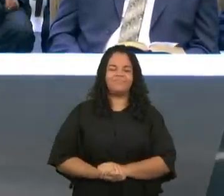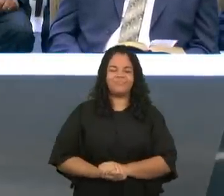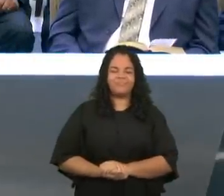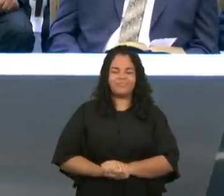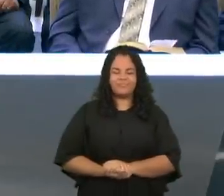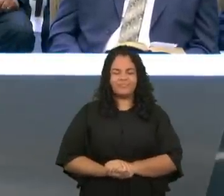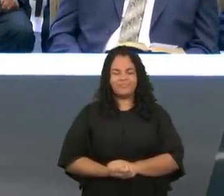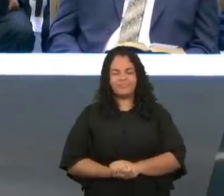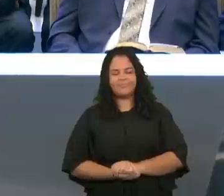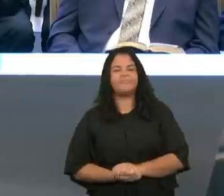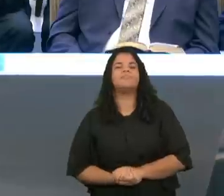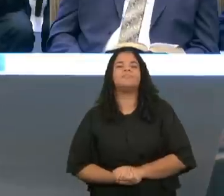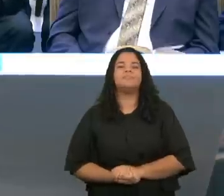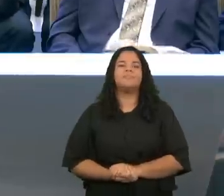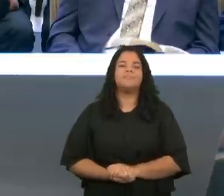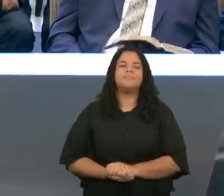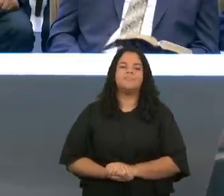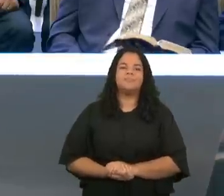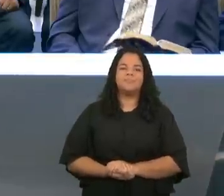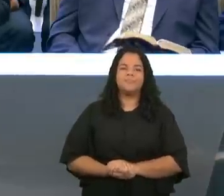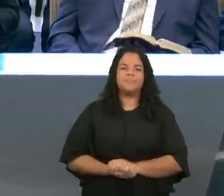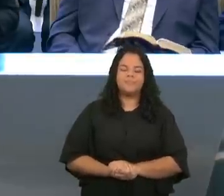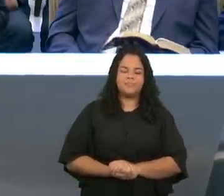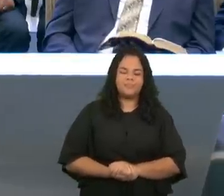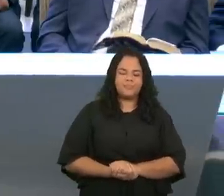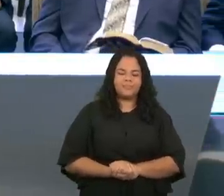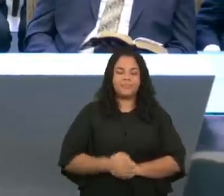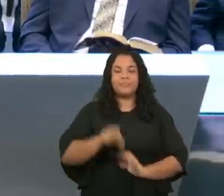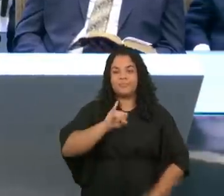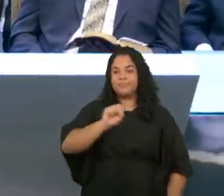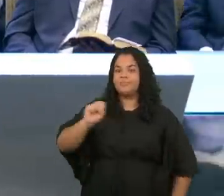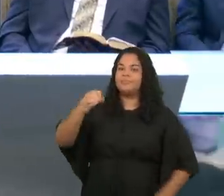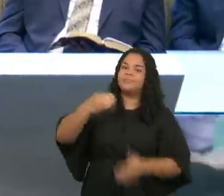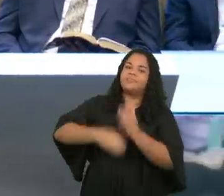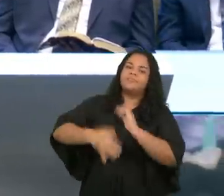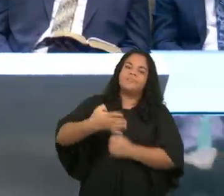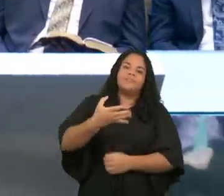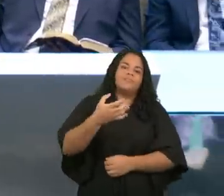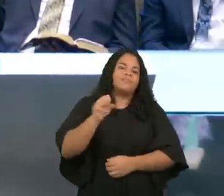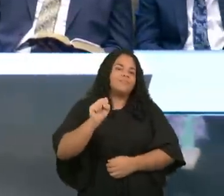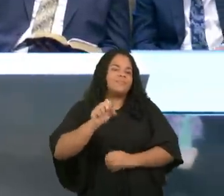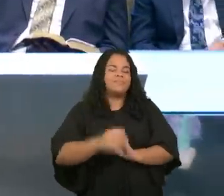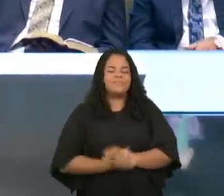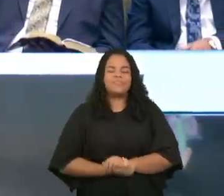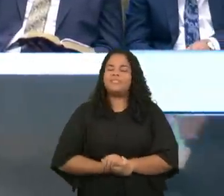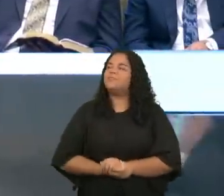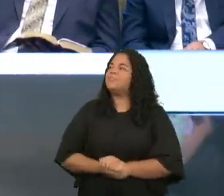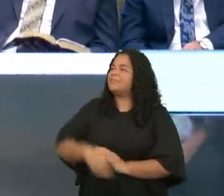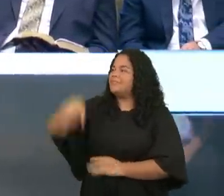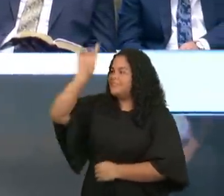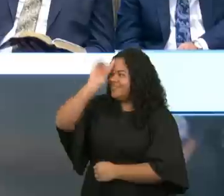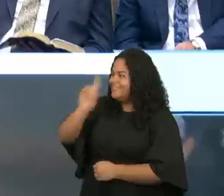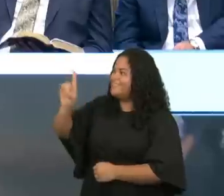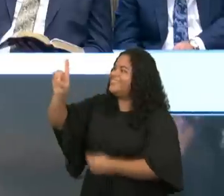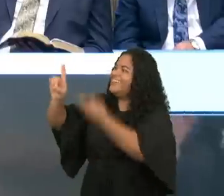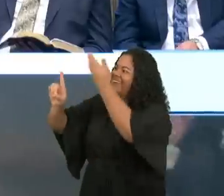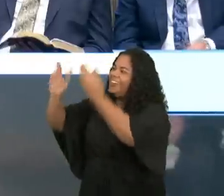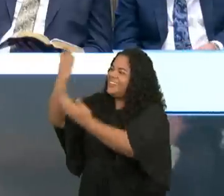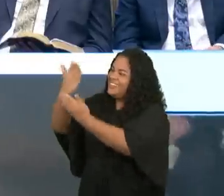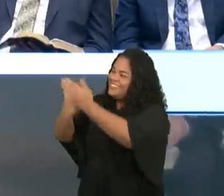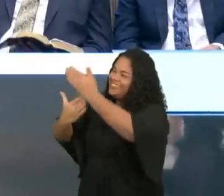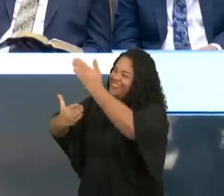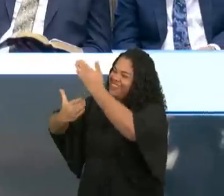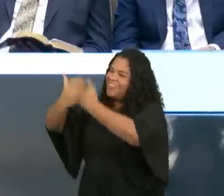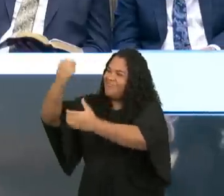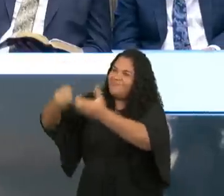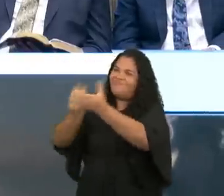Depois você lê 12 até 15. Isaías 48. Ele diz: também a minha mão fundou a terra, a minha destra estendeu os céus. Quando